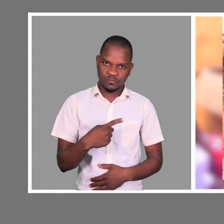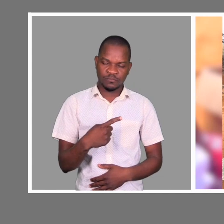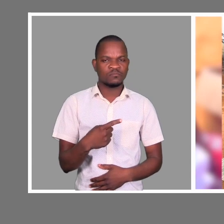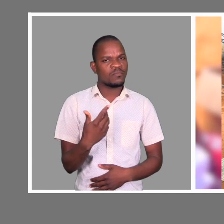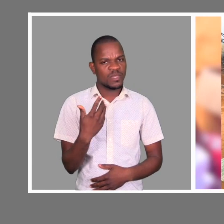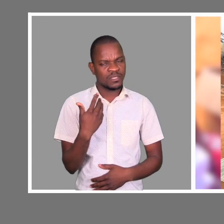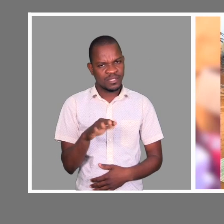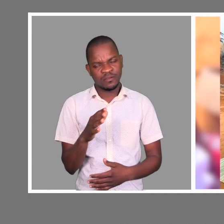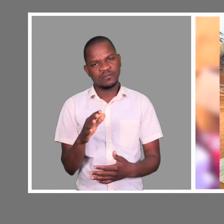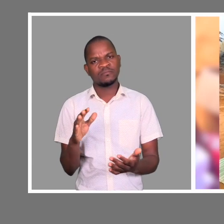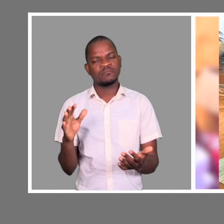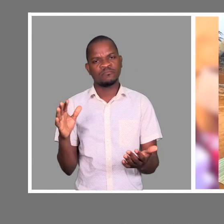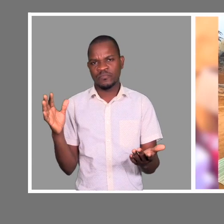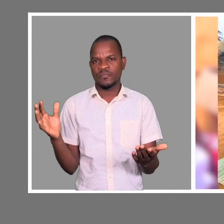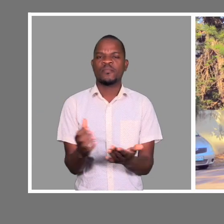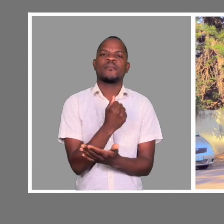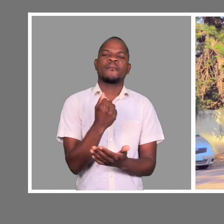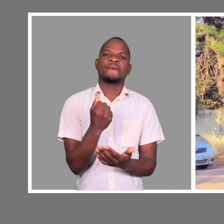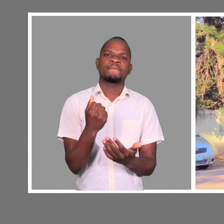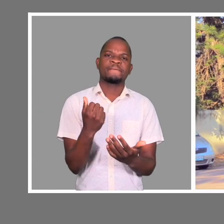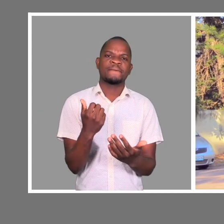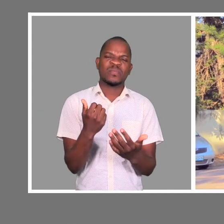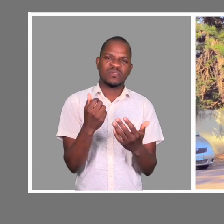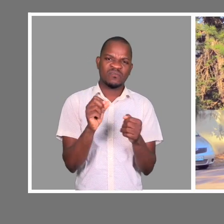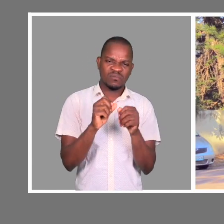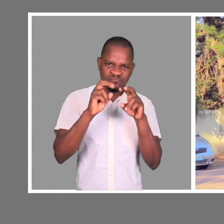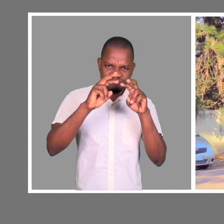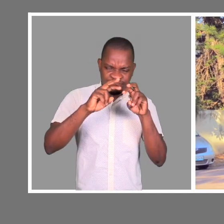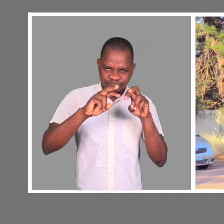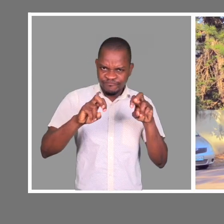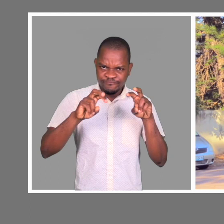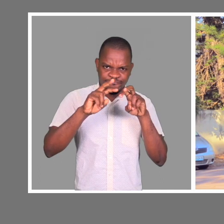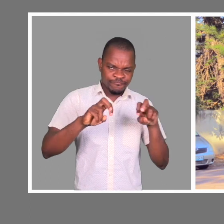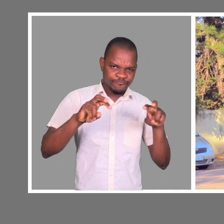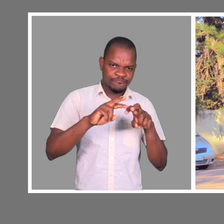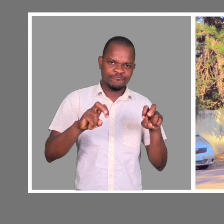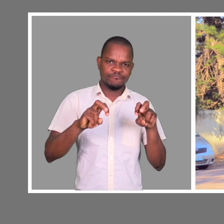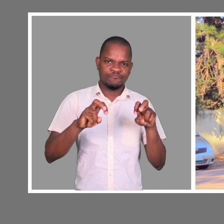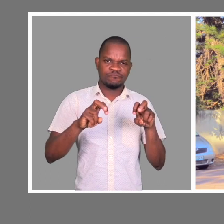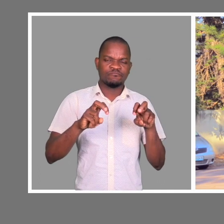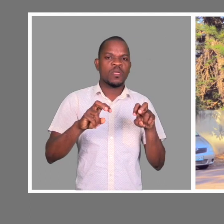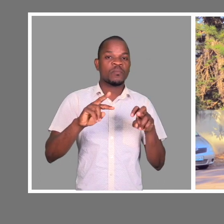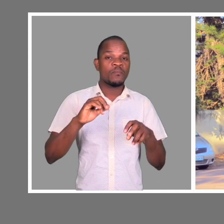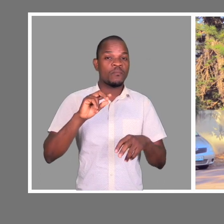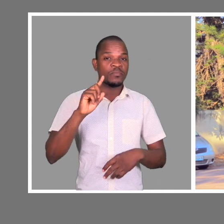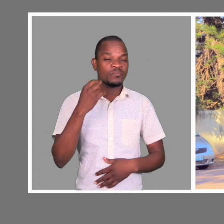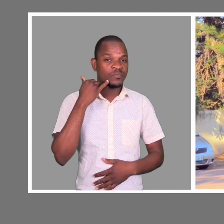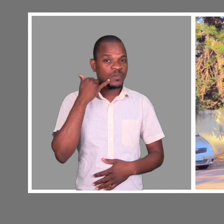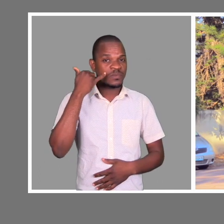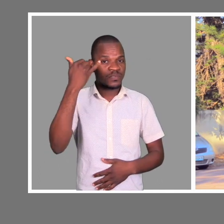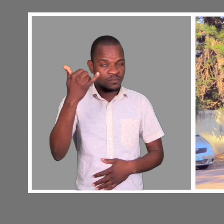pesquisar, ligamos, vamos ao encontro das